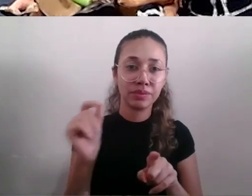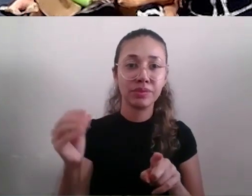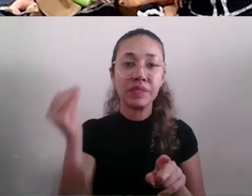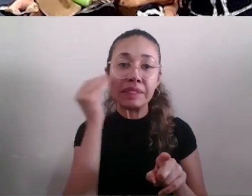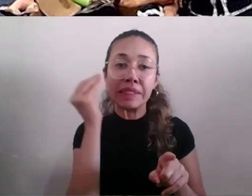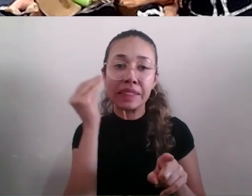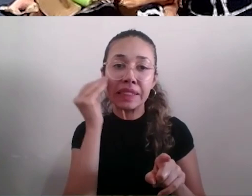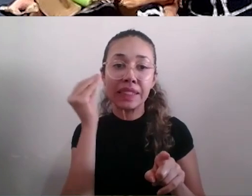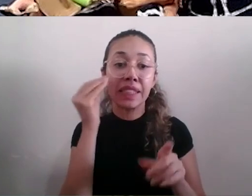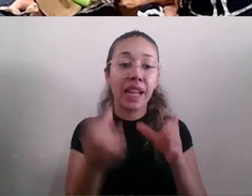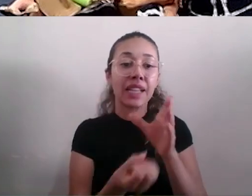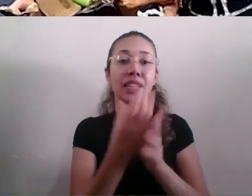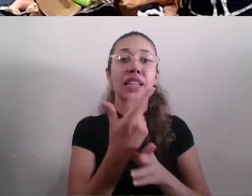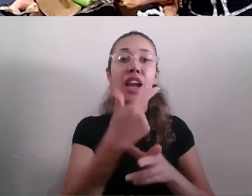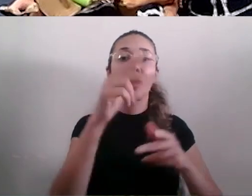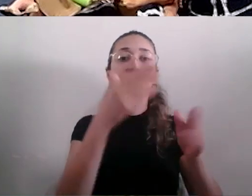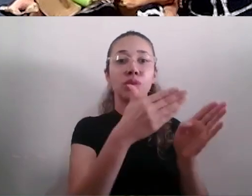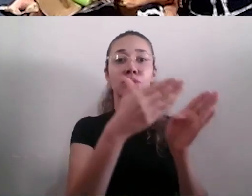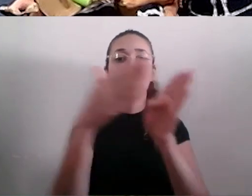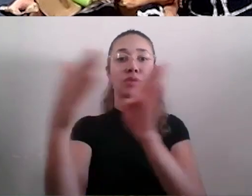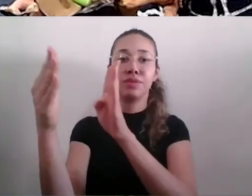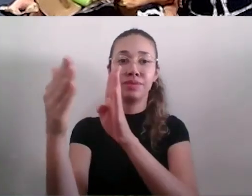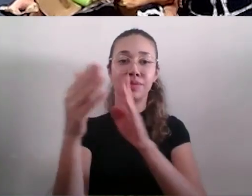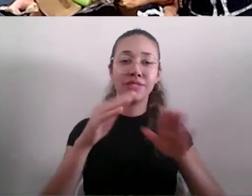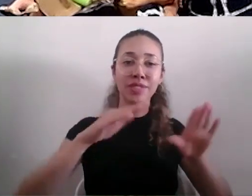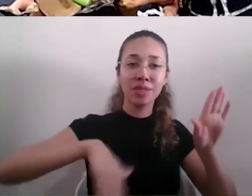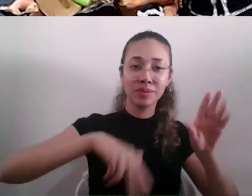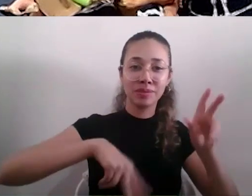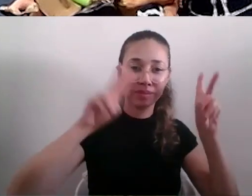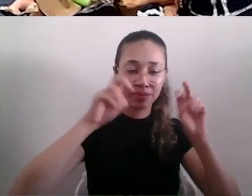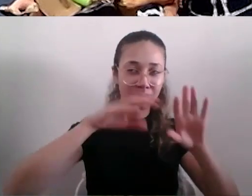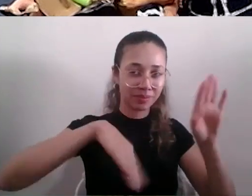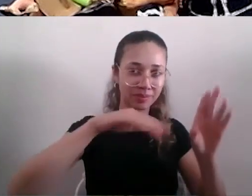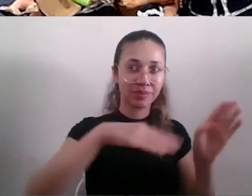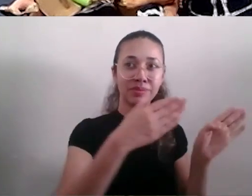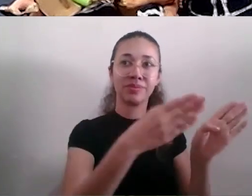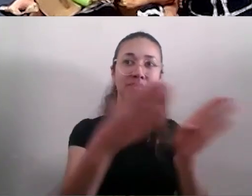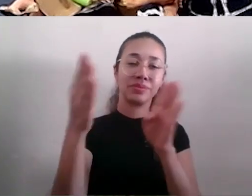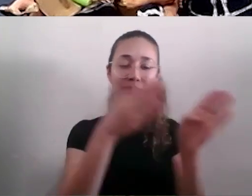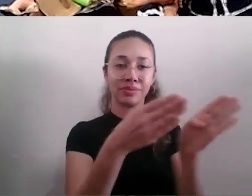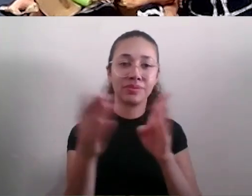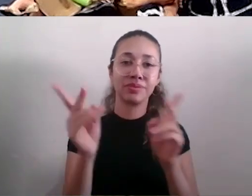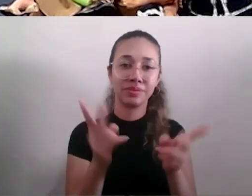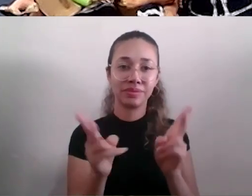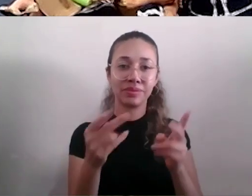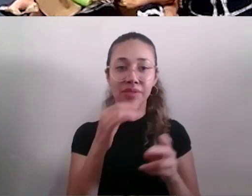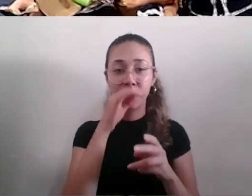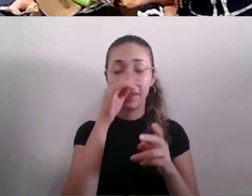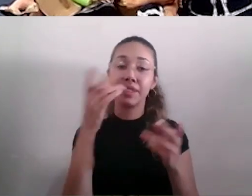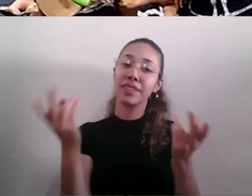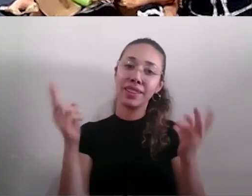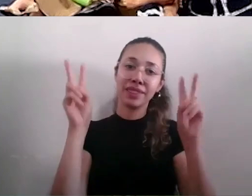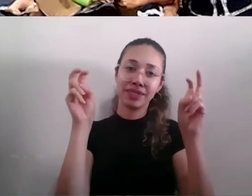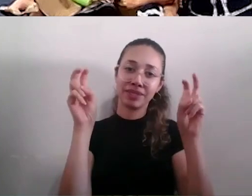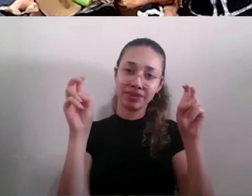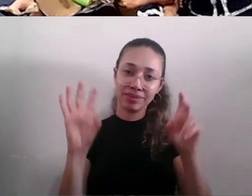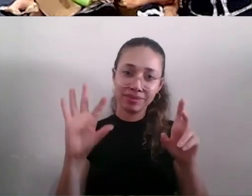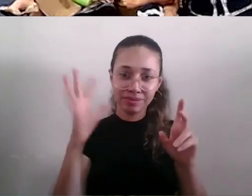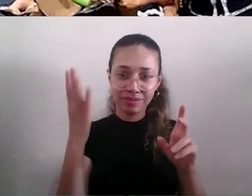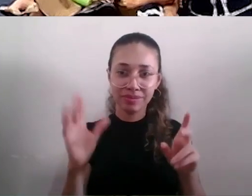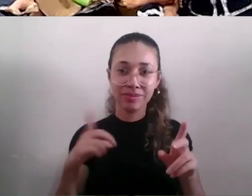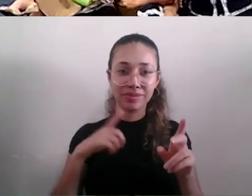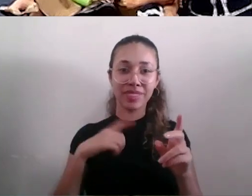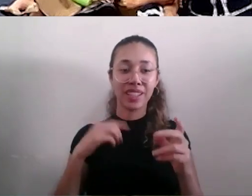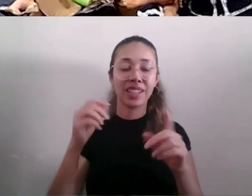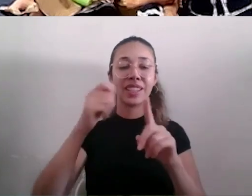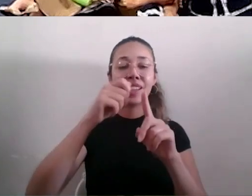bônus do Praia, tentando falar sobre essa questão. E aí deu no que deu. E aí deu em 6 episódios, porque a